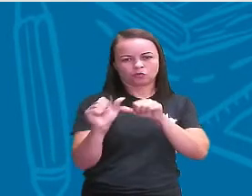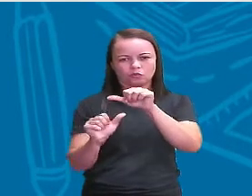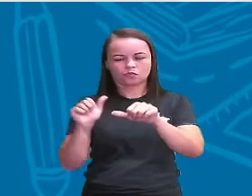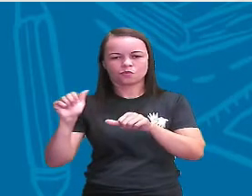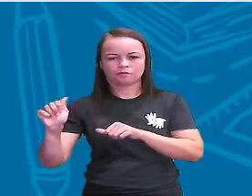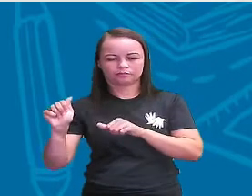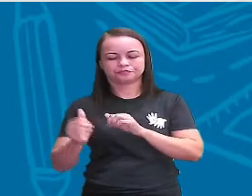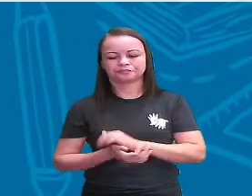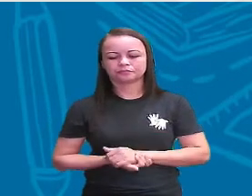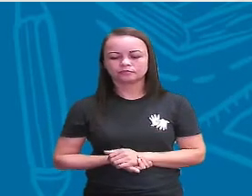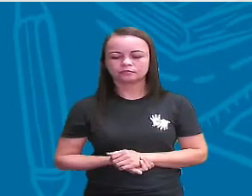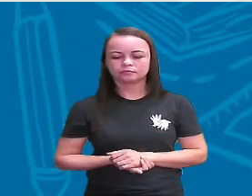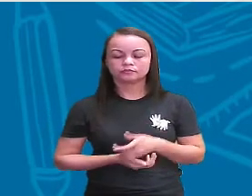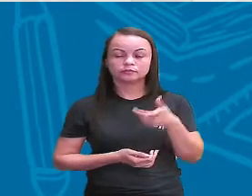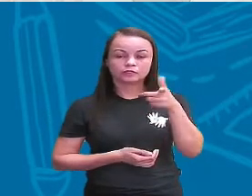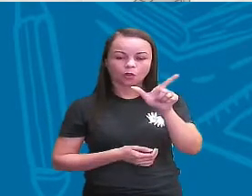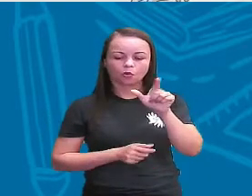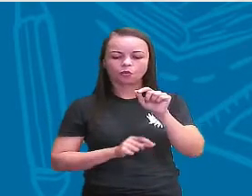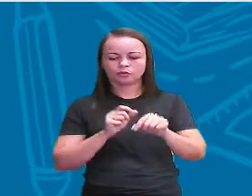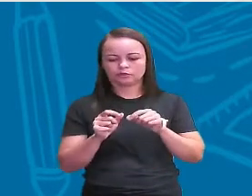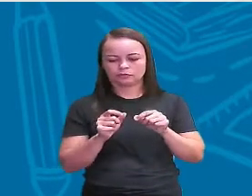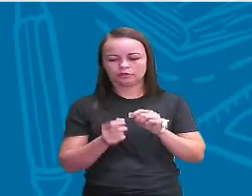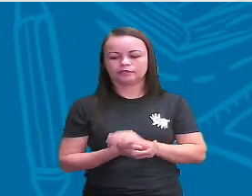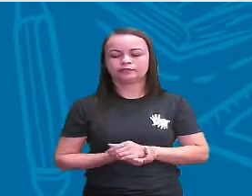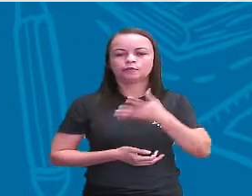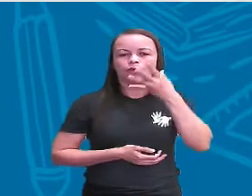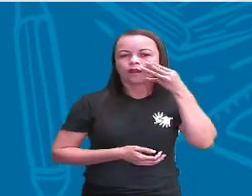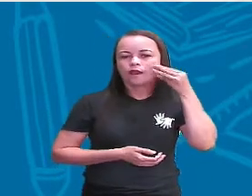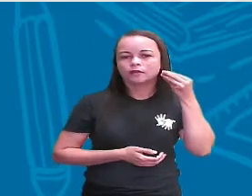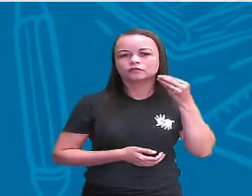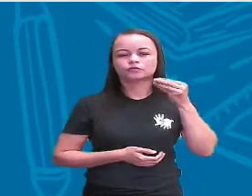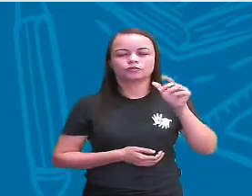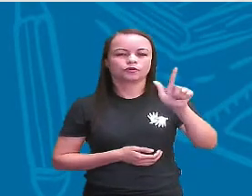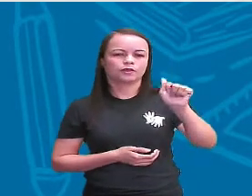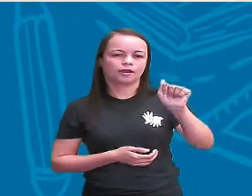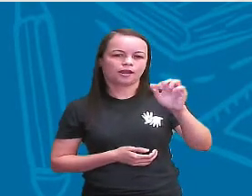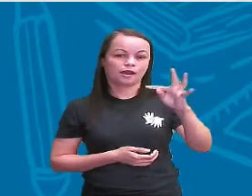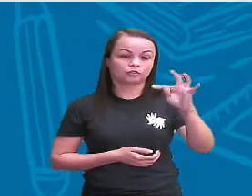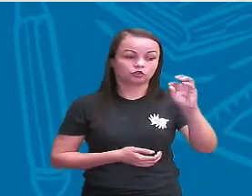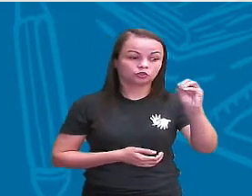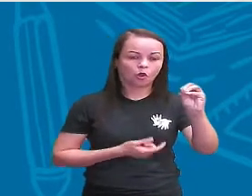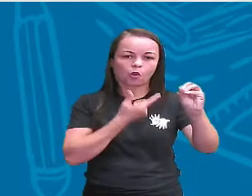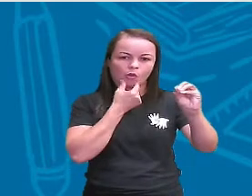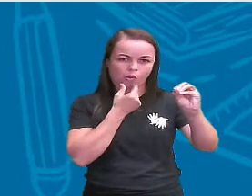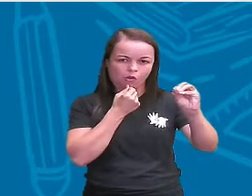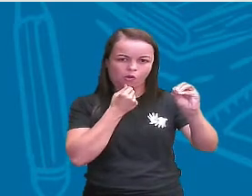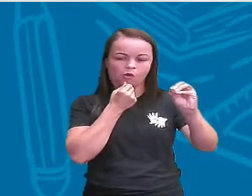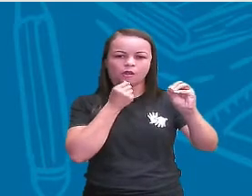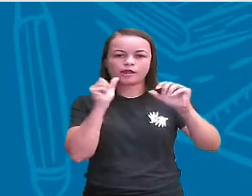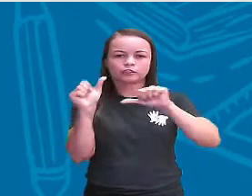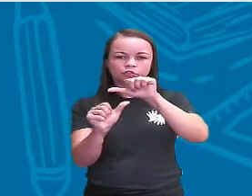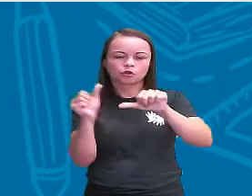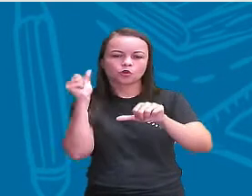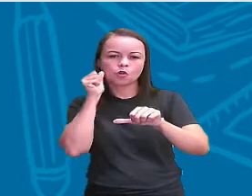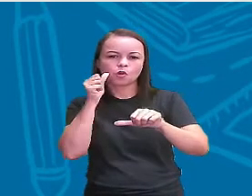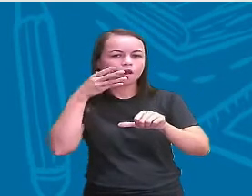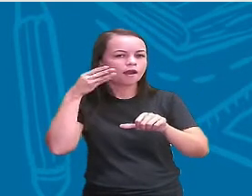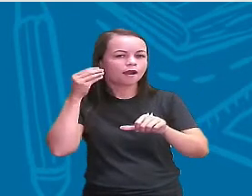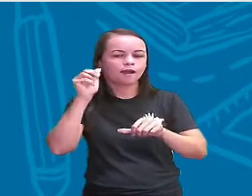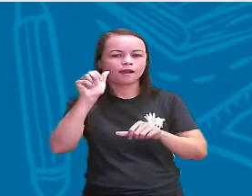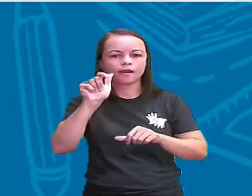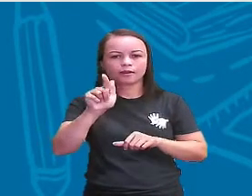né? Já na outra aqui, ó, temos aqui o gato com O no final e temos a